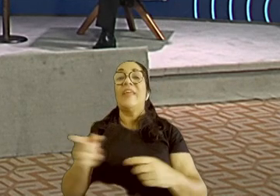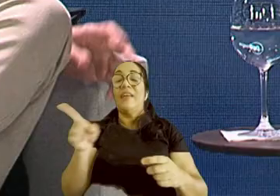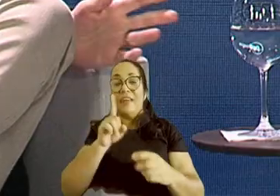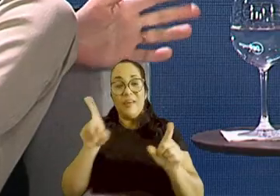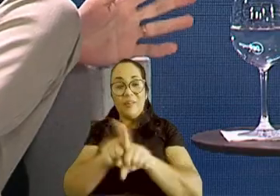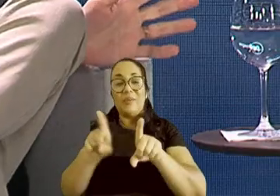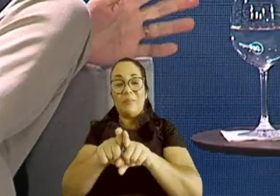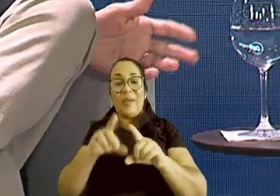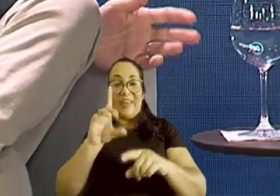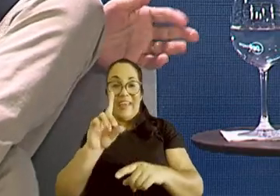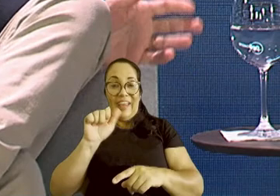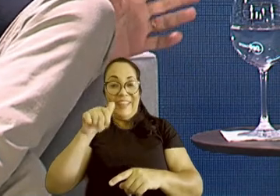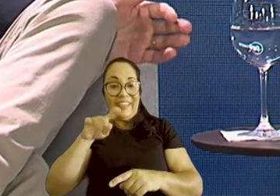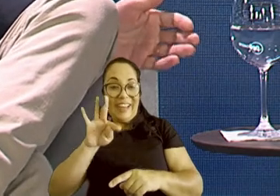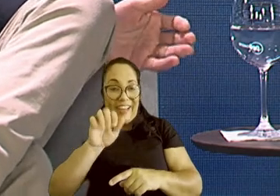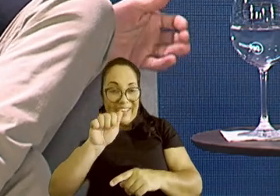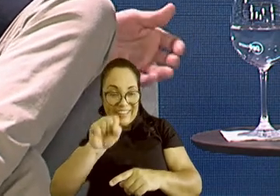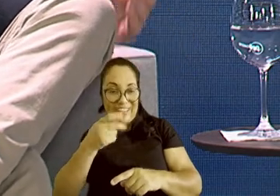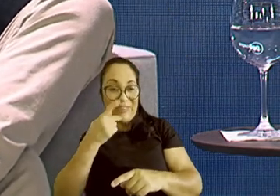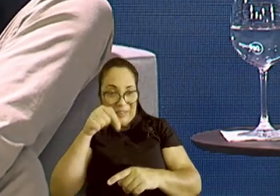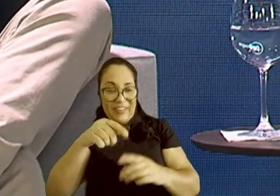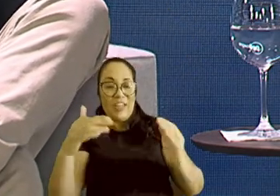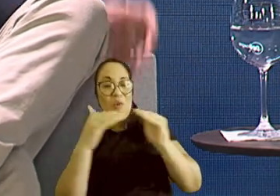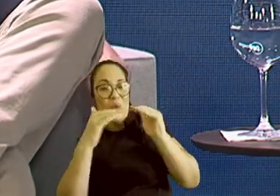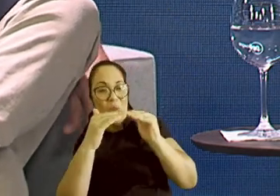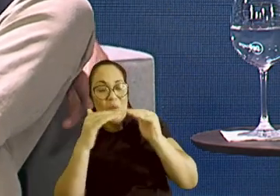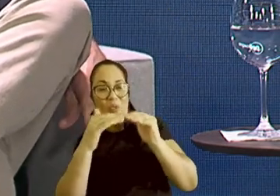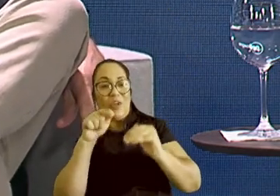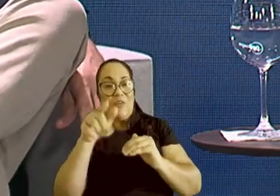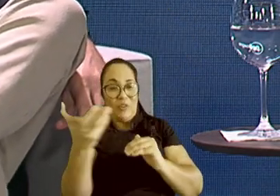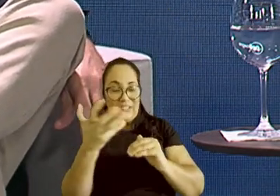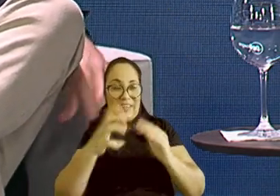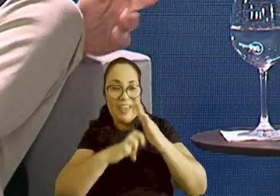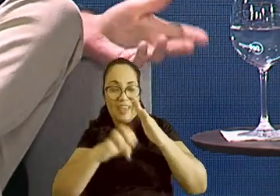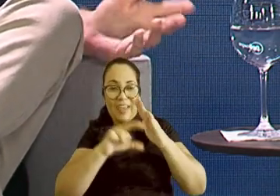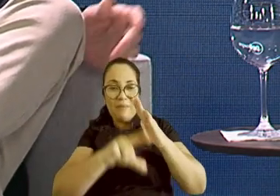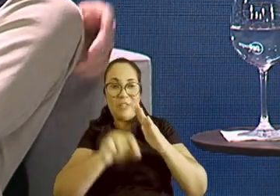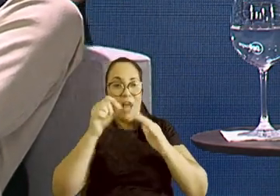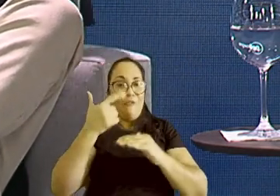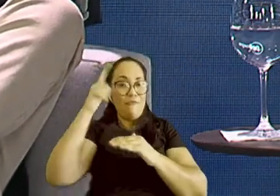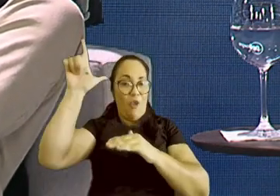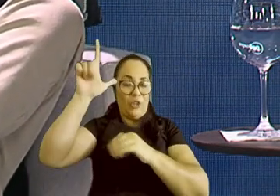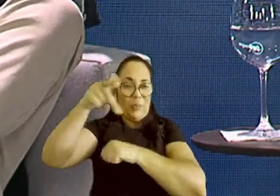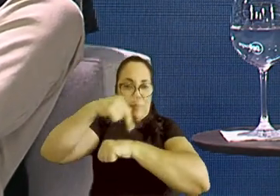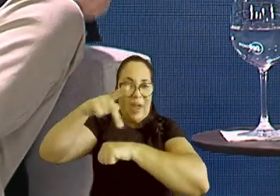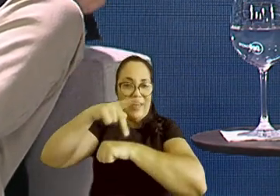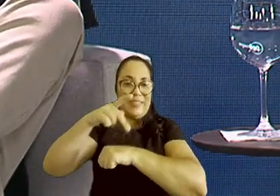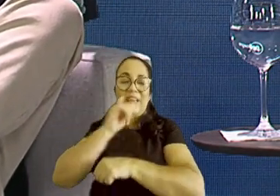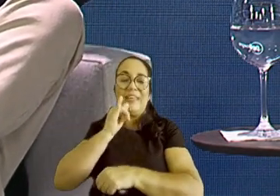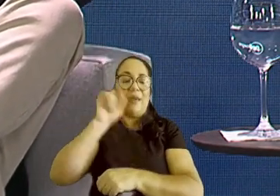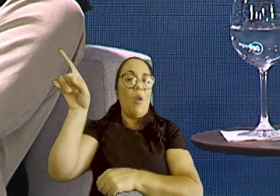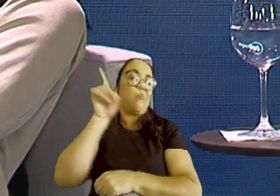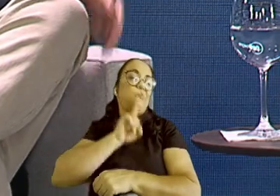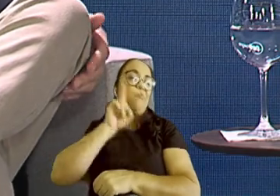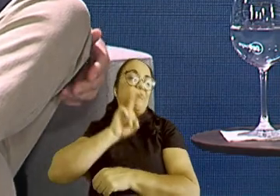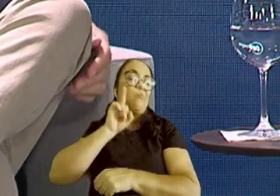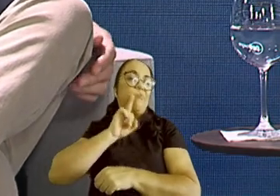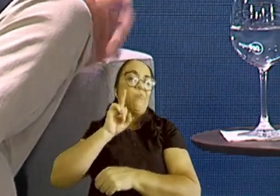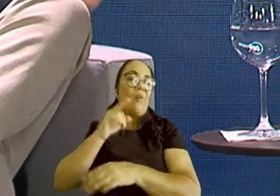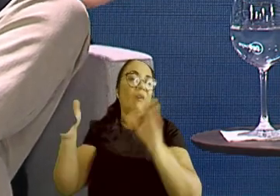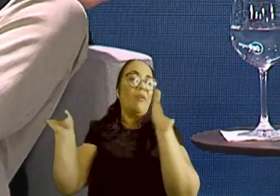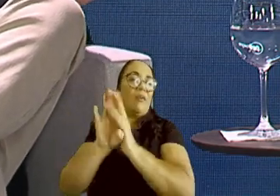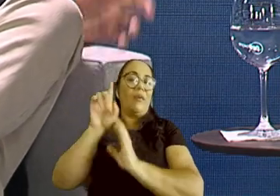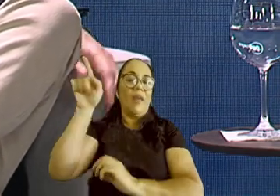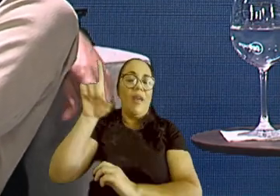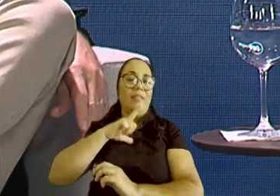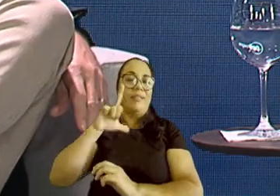eu concordo plenamente né quem já tentou empreender fora do Brasil presente Estados Unidos você chega uma determinada dor você tem e sem startups